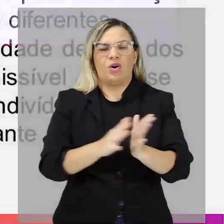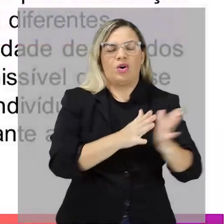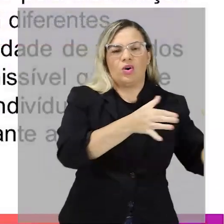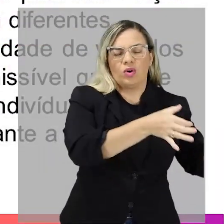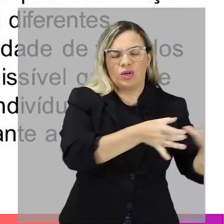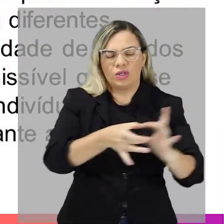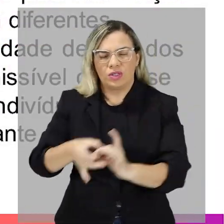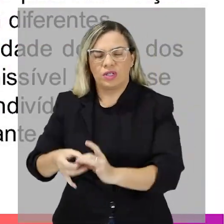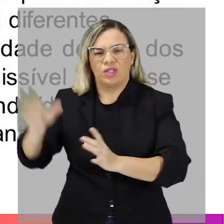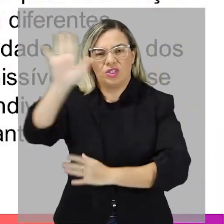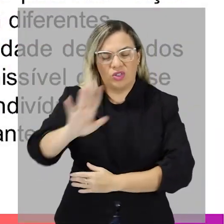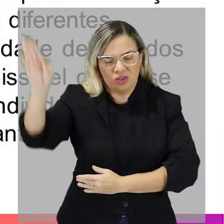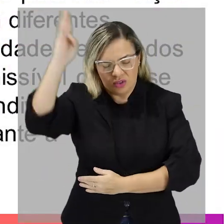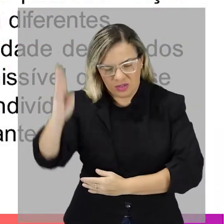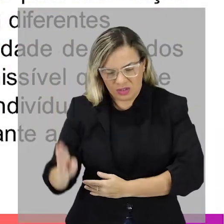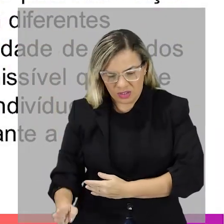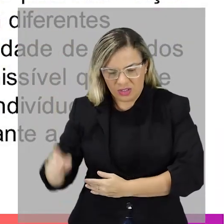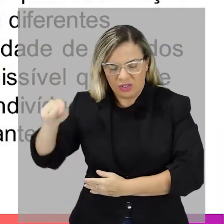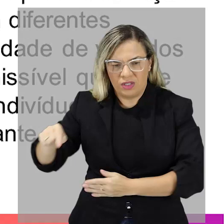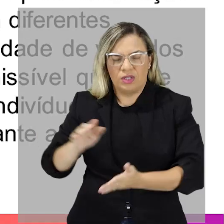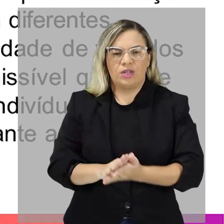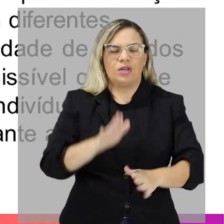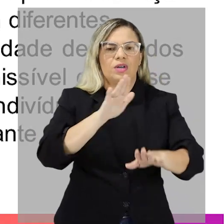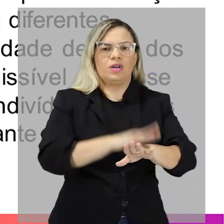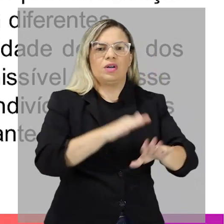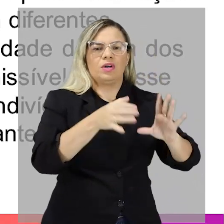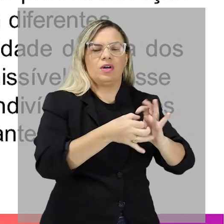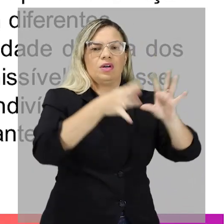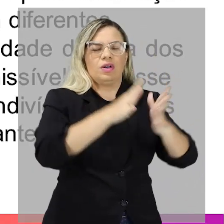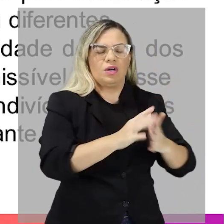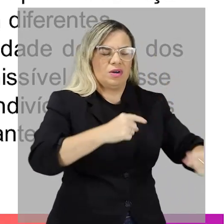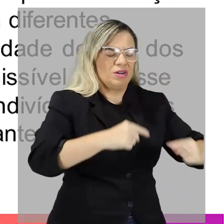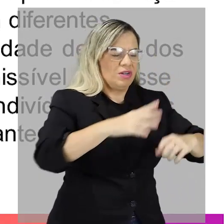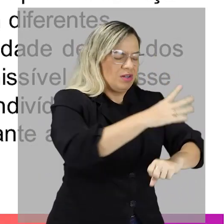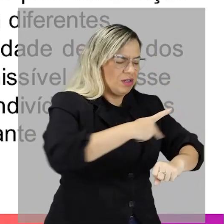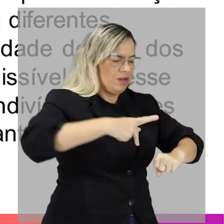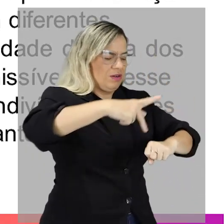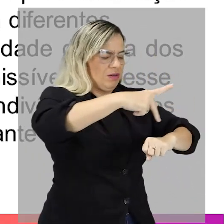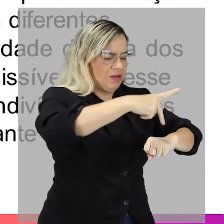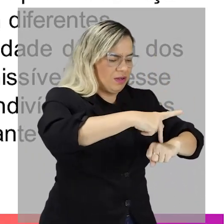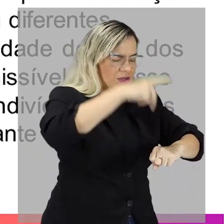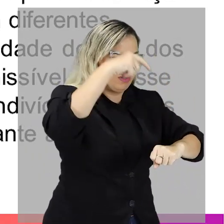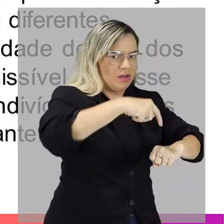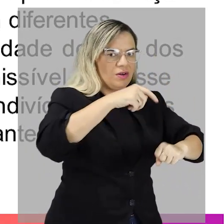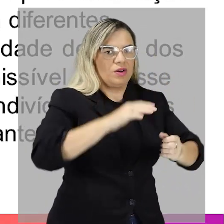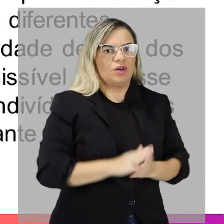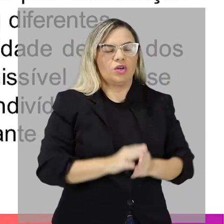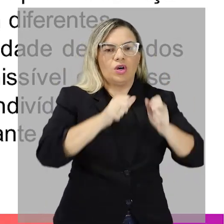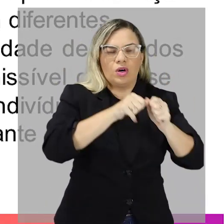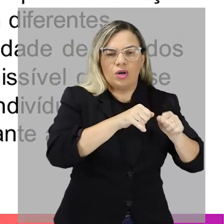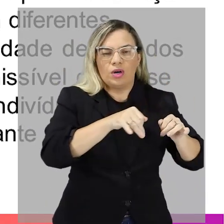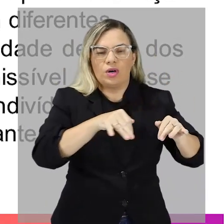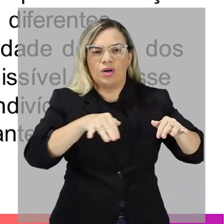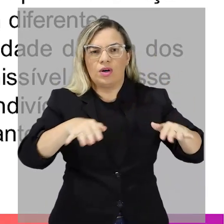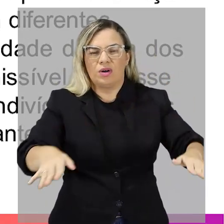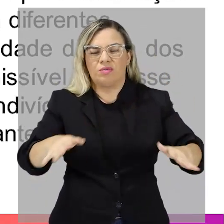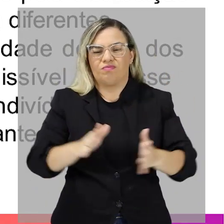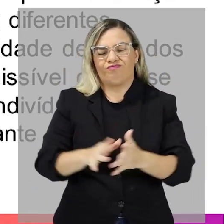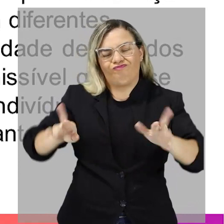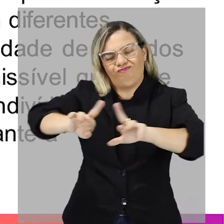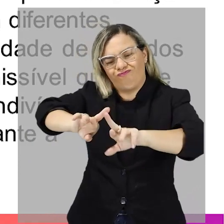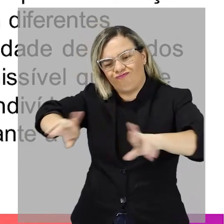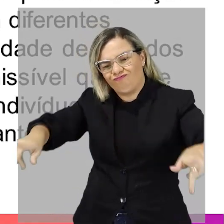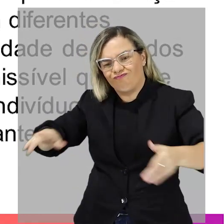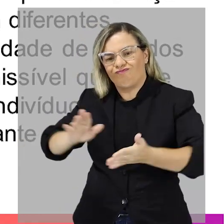visto que, desde a sua autonomia política, o país foi marcado pela distribuição desigual